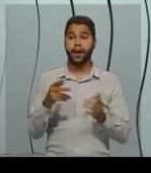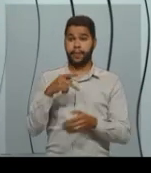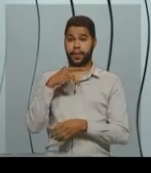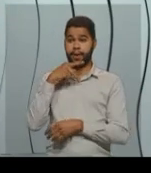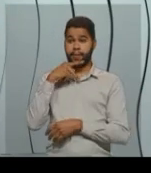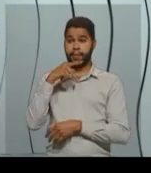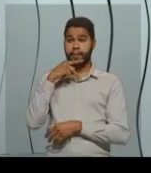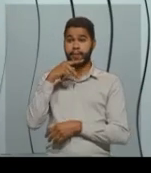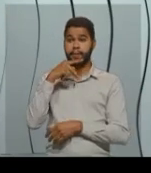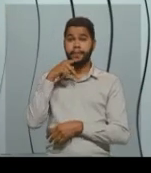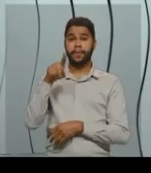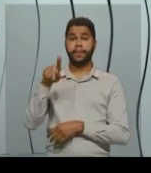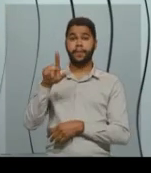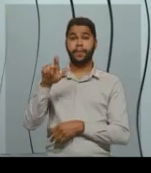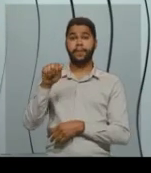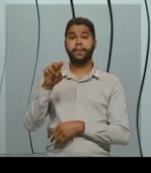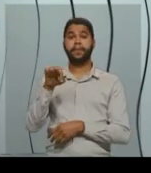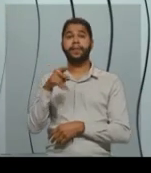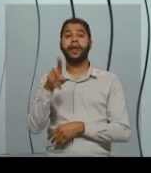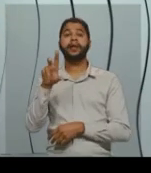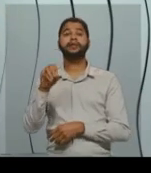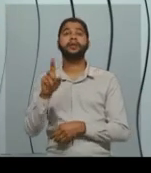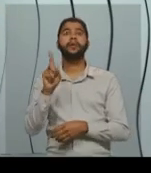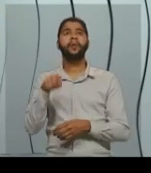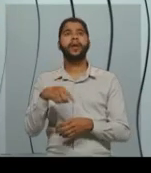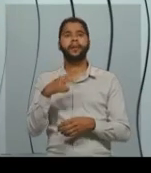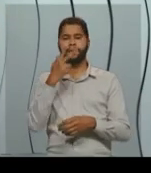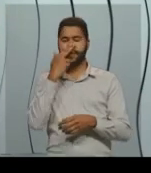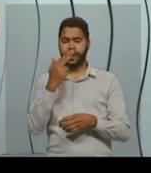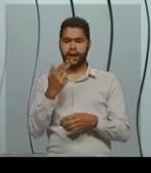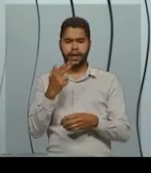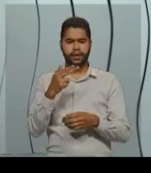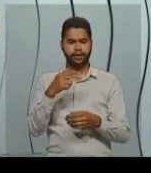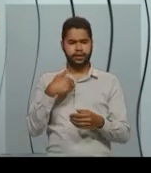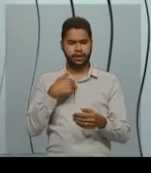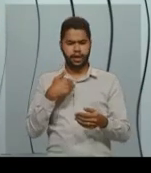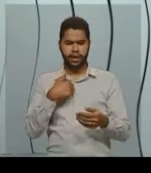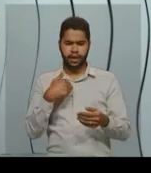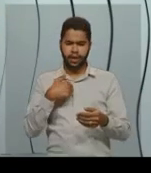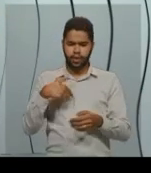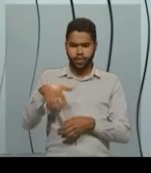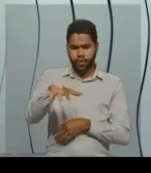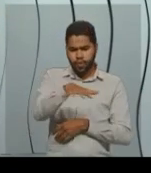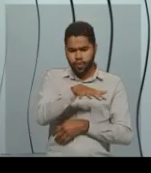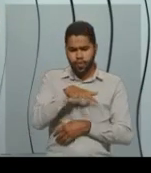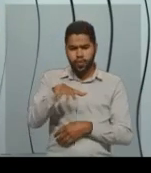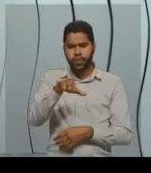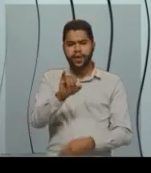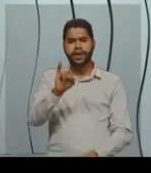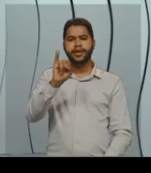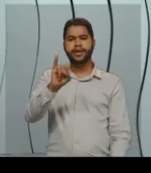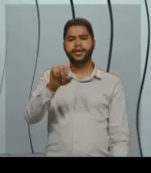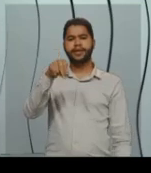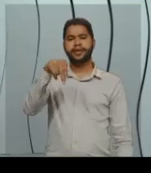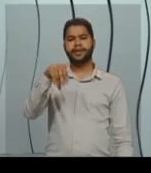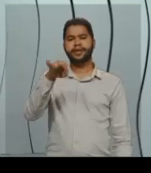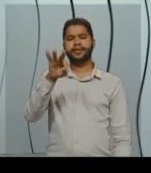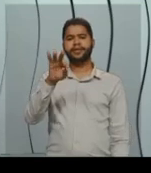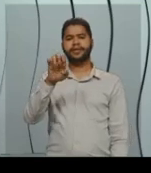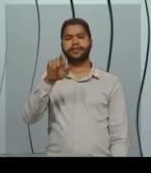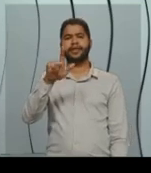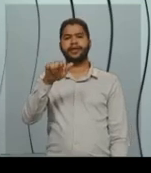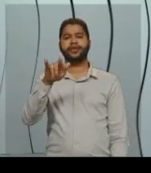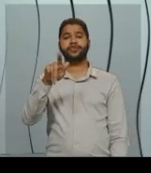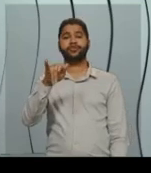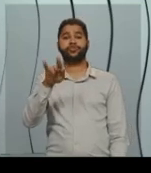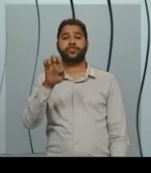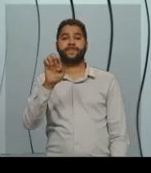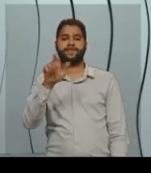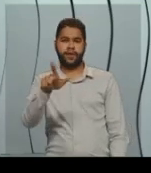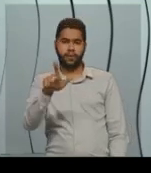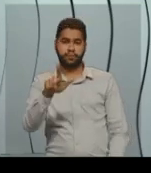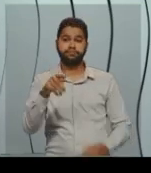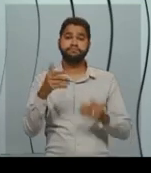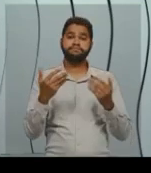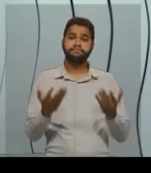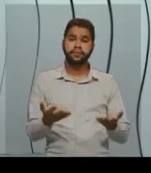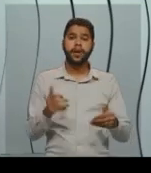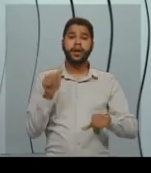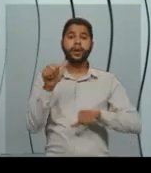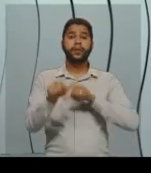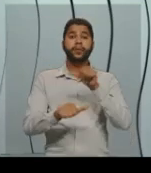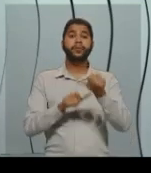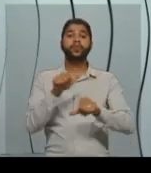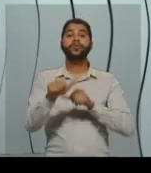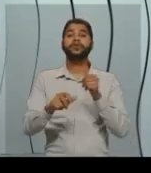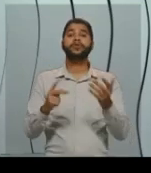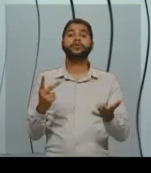a verdade está no mundo inteligível, a verdade está num outro plano, certo? Platão resolve o problema da mudança dizendo a